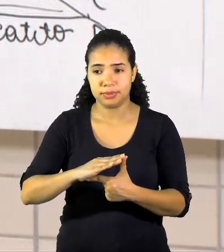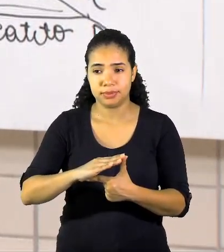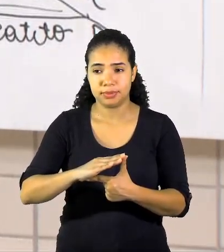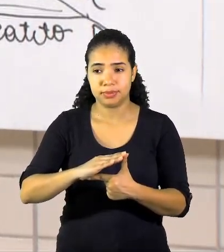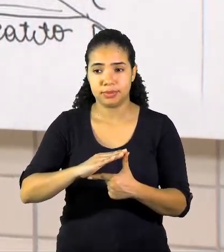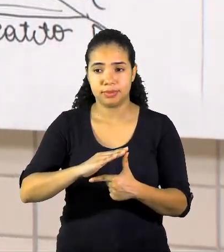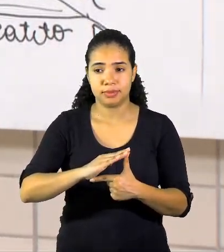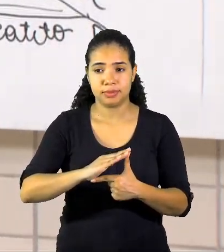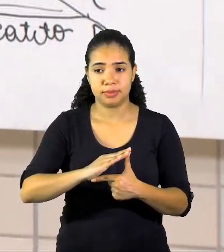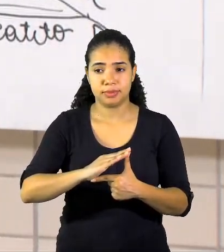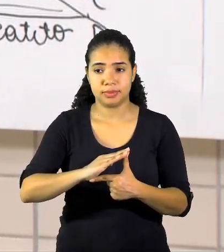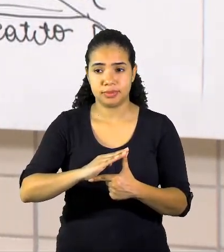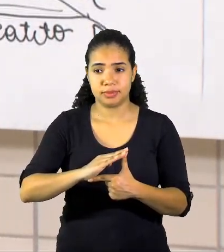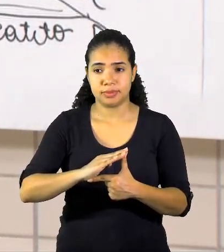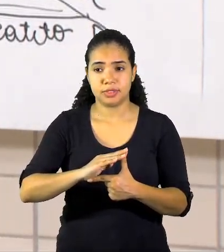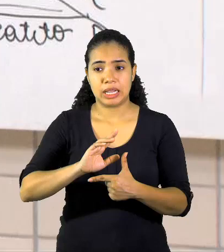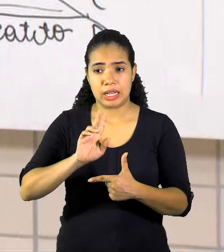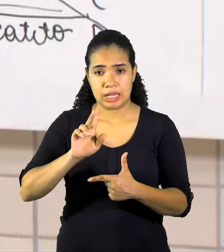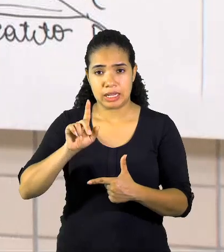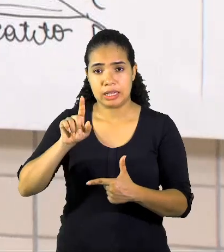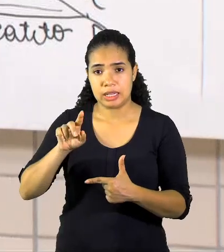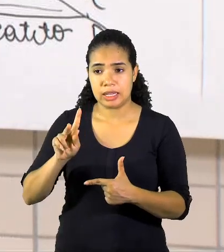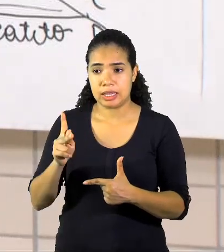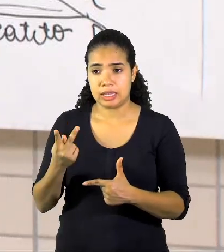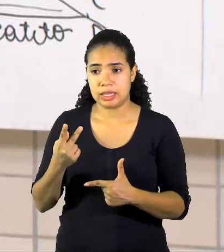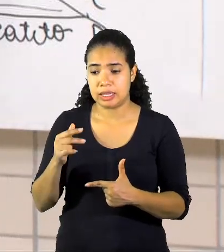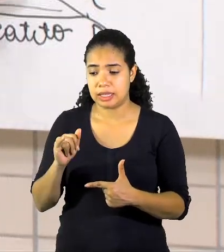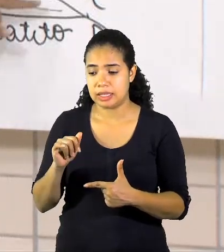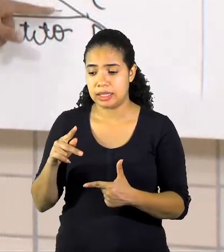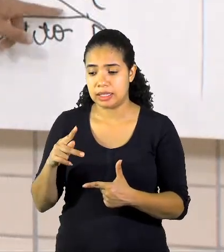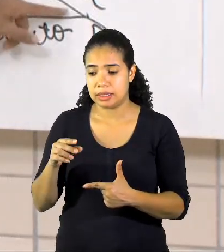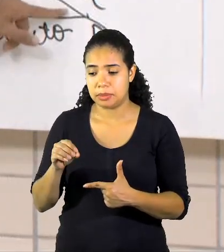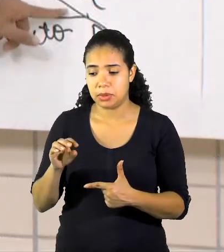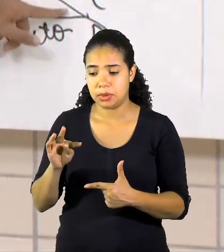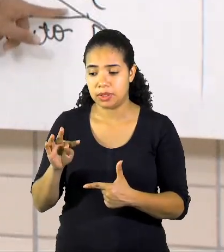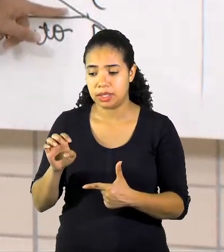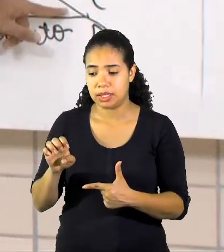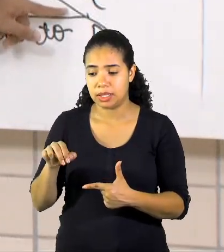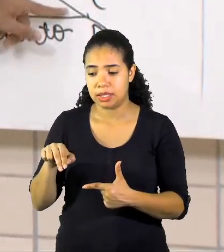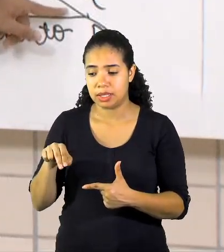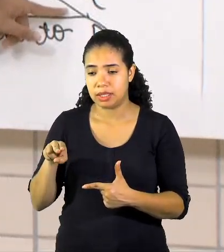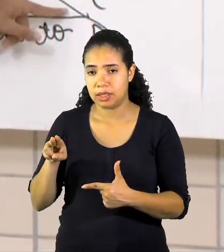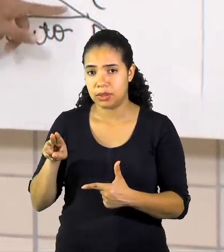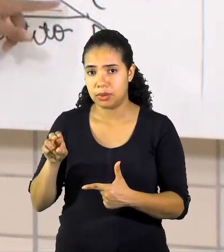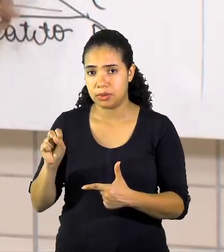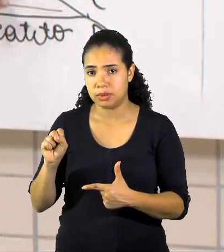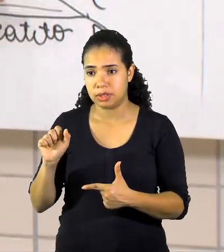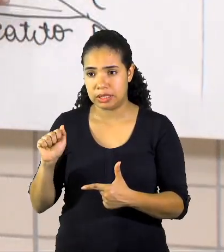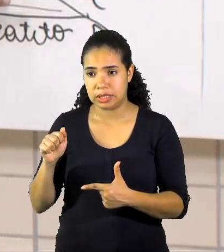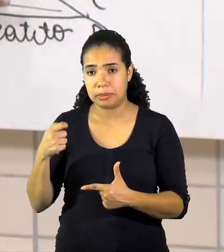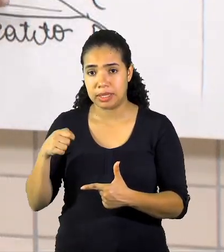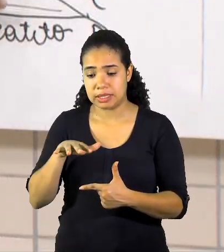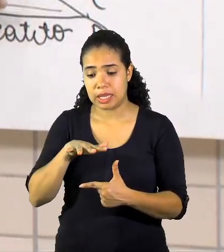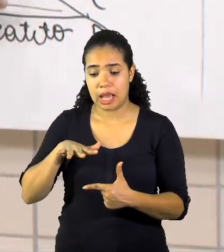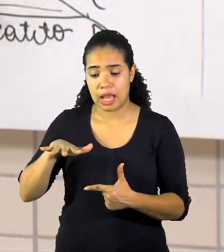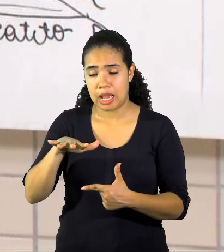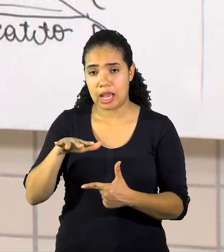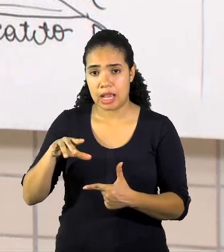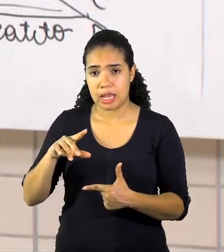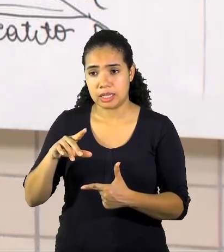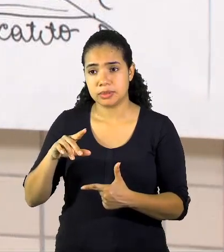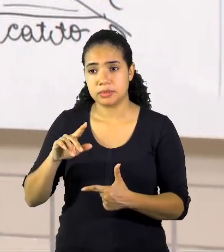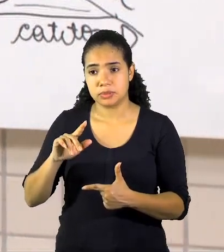cujo lado é a hipotenusa. Então, a gente já tem aqui a hipotenusa e eu preciso da área do quadrado cujo lado é